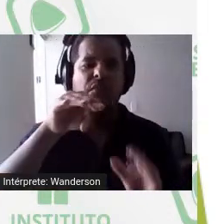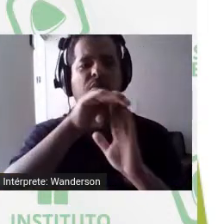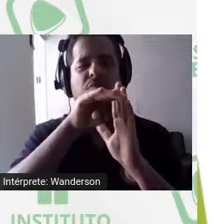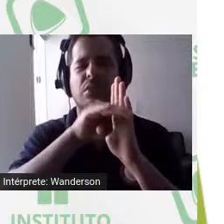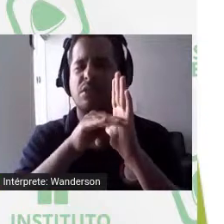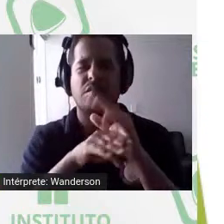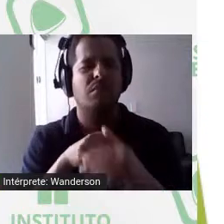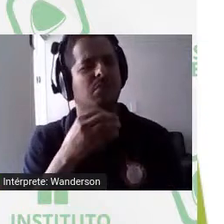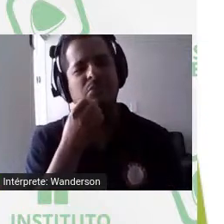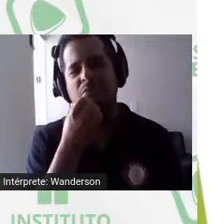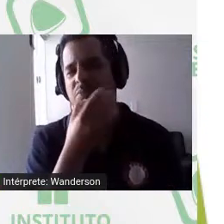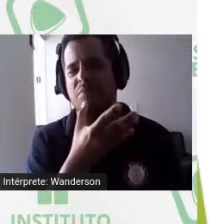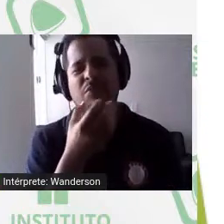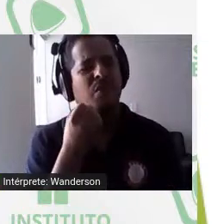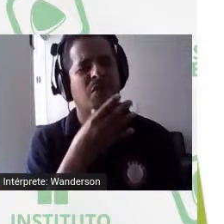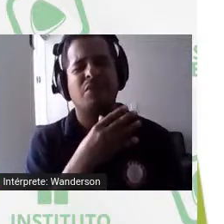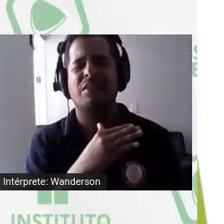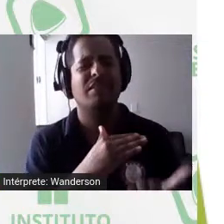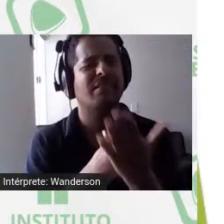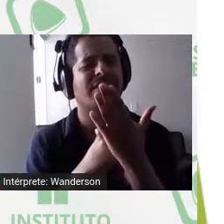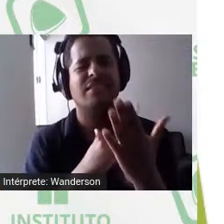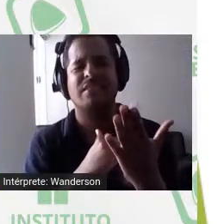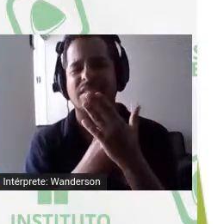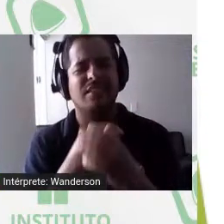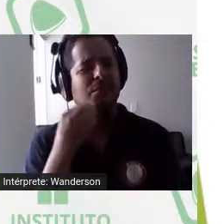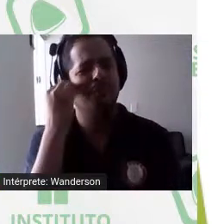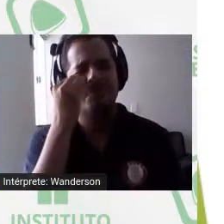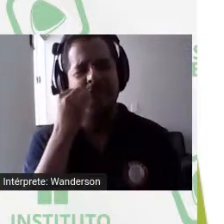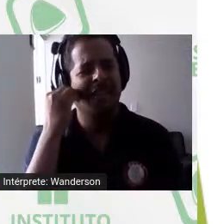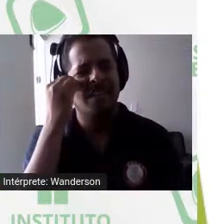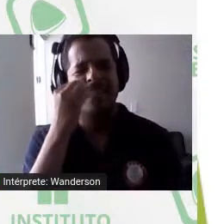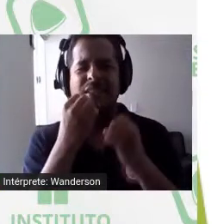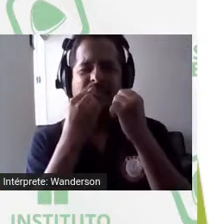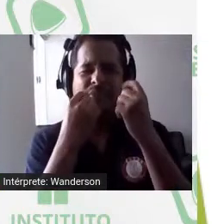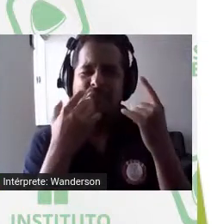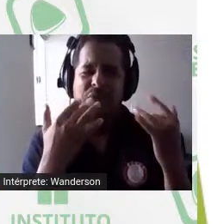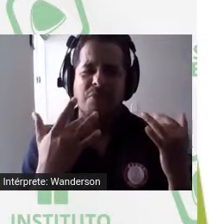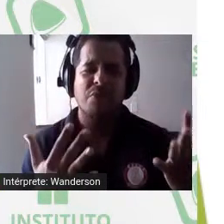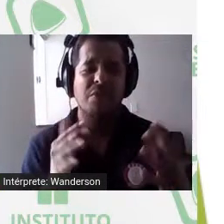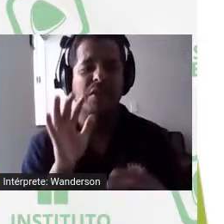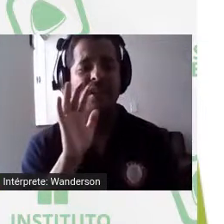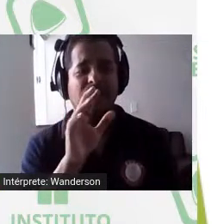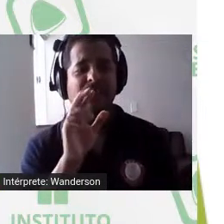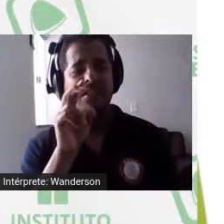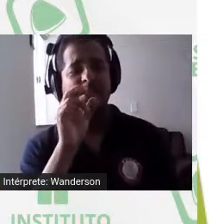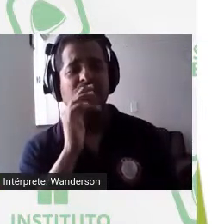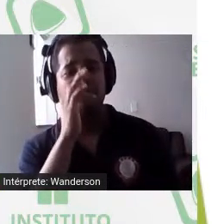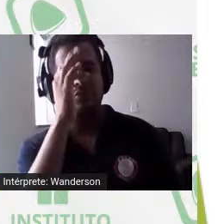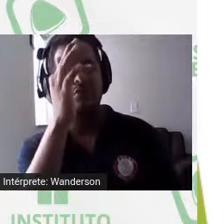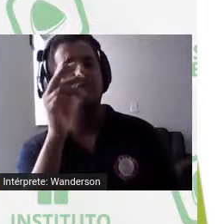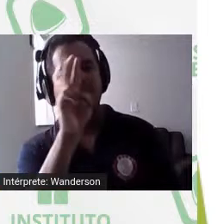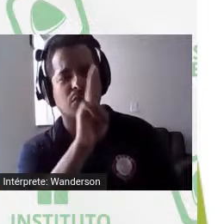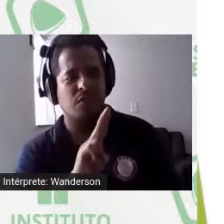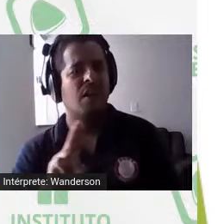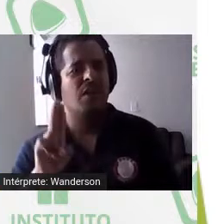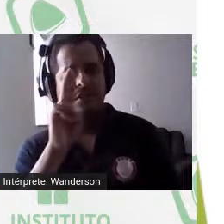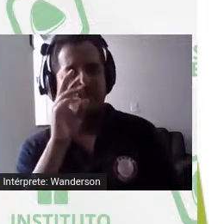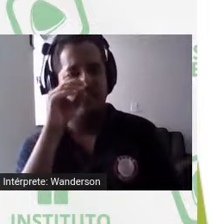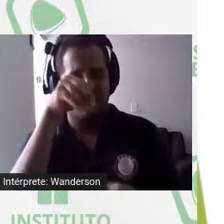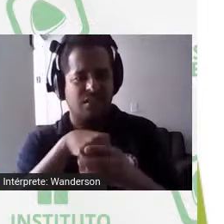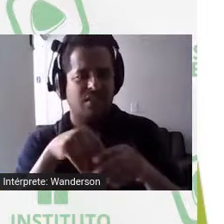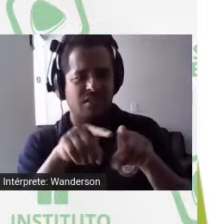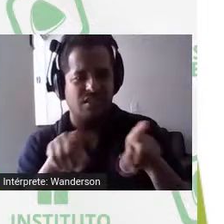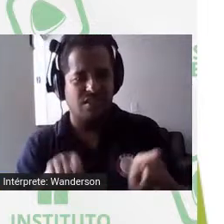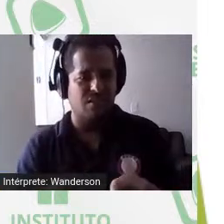ajudando bastante, está nos trazendo experiências fantásticas que nós vamos, com certeza, usar futuramente lá em sala de aula enquanto